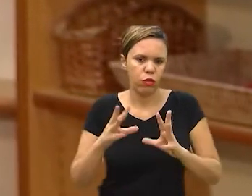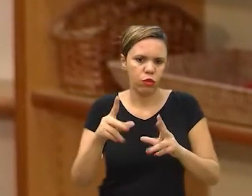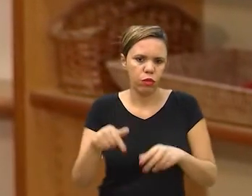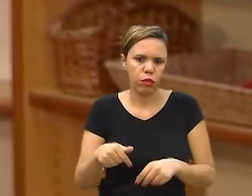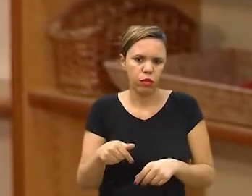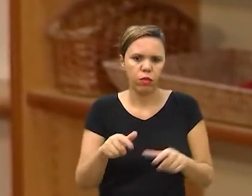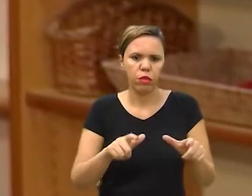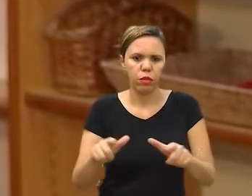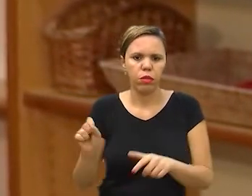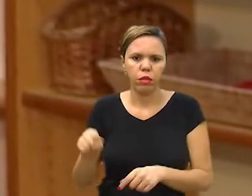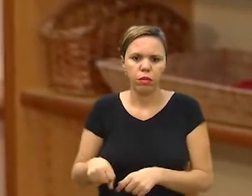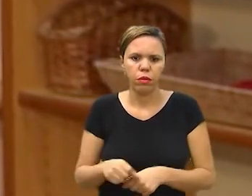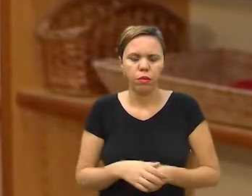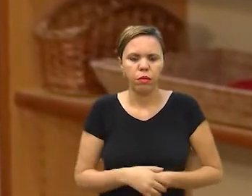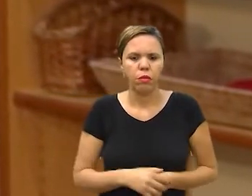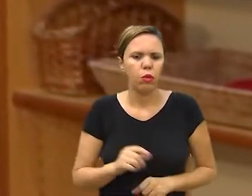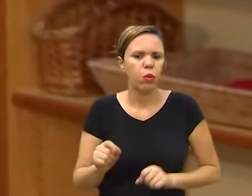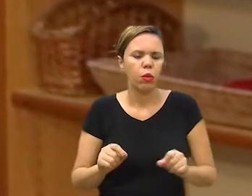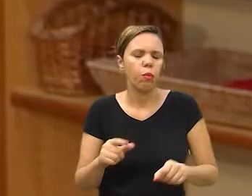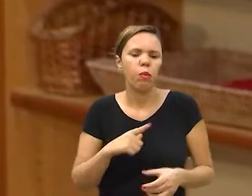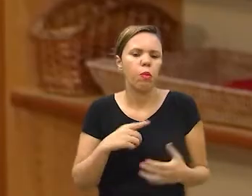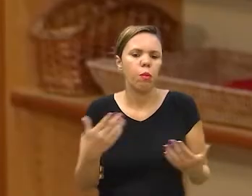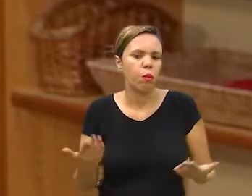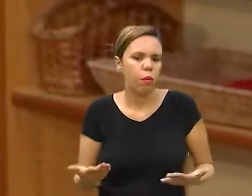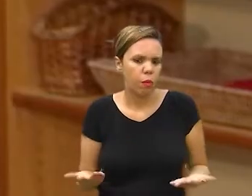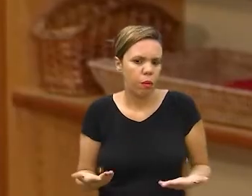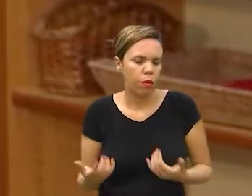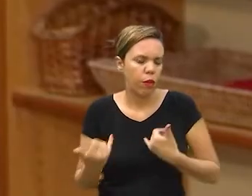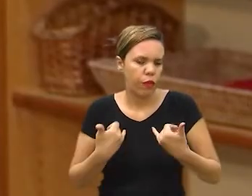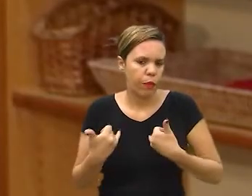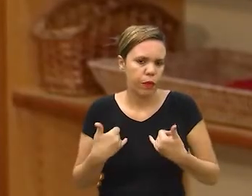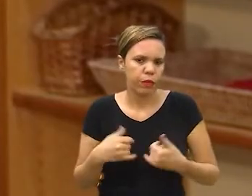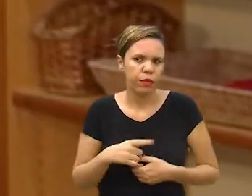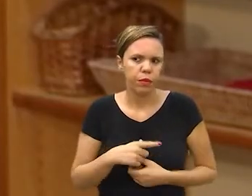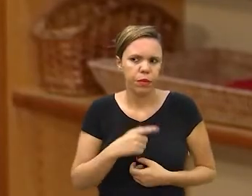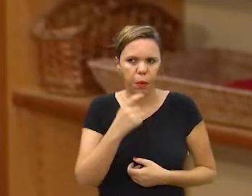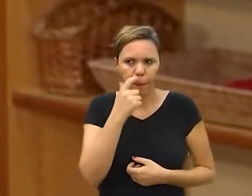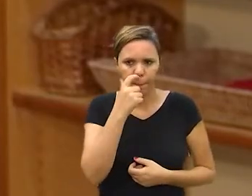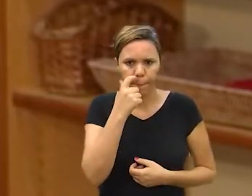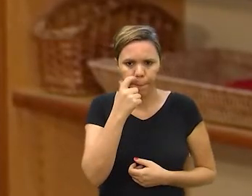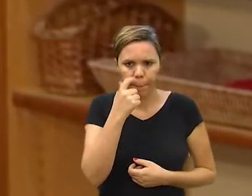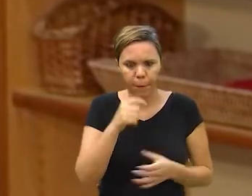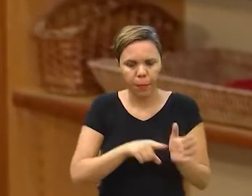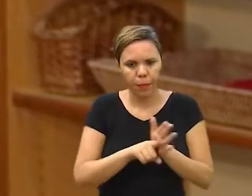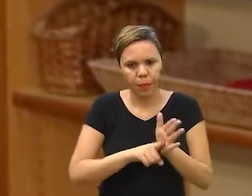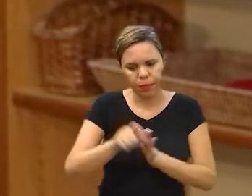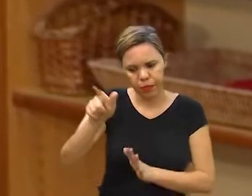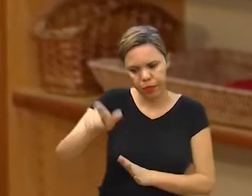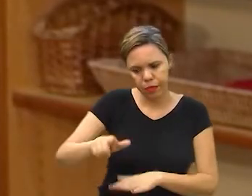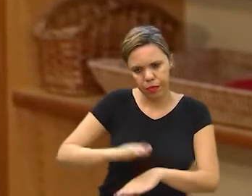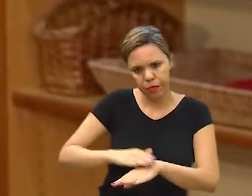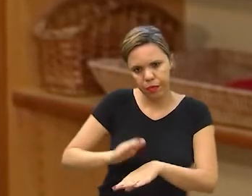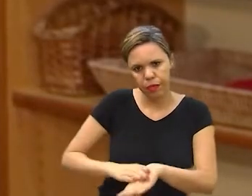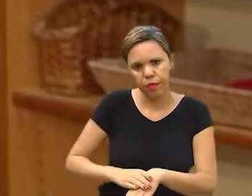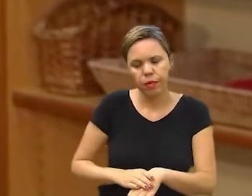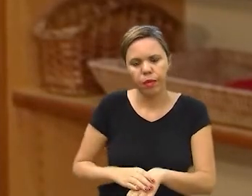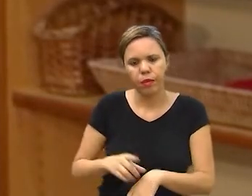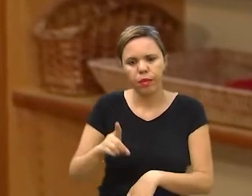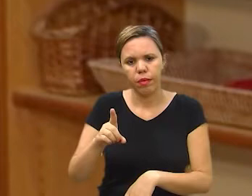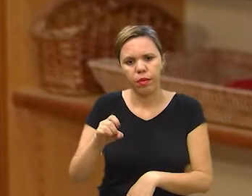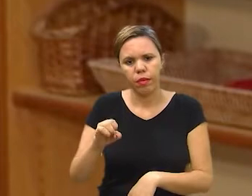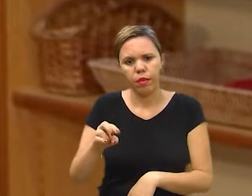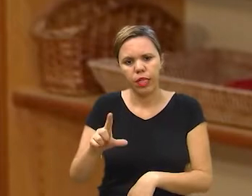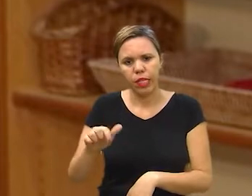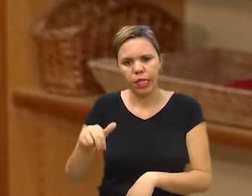do ambiente, sim. E o que a gente tem hoje de informação, tem uma pesquisadora, que é Angeline Lillard,